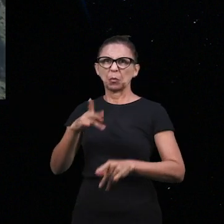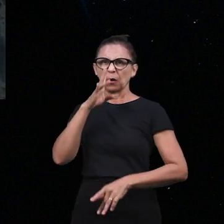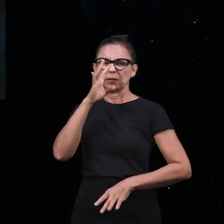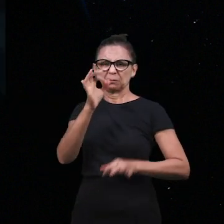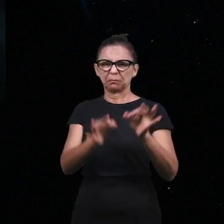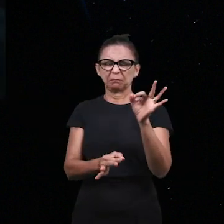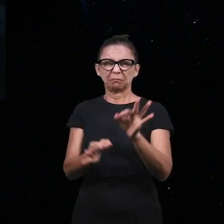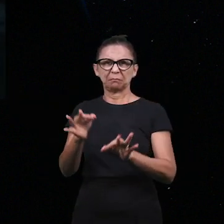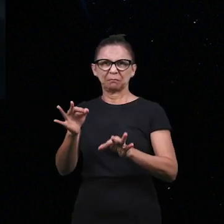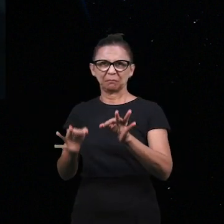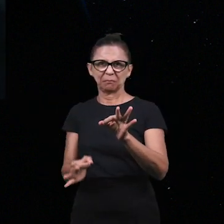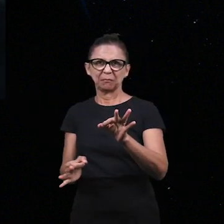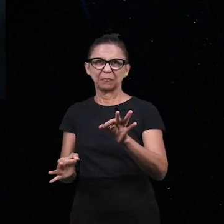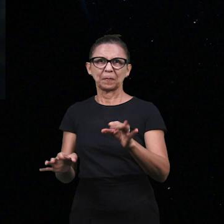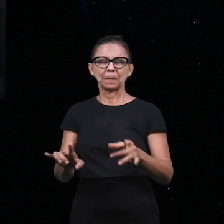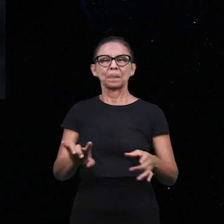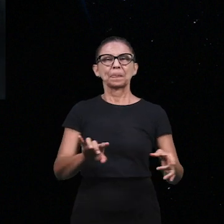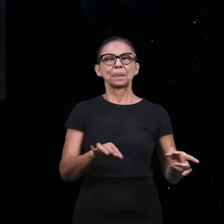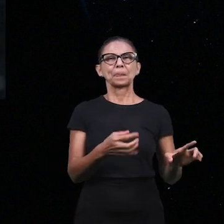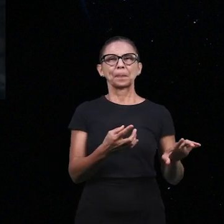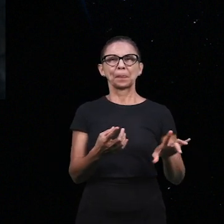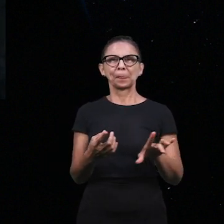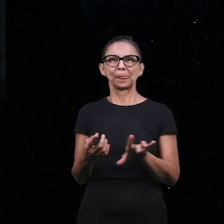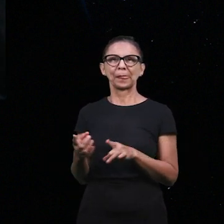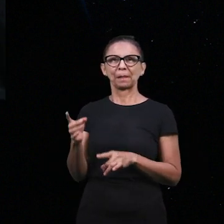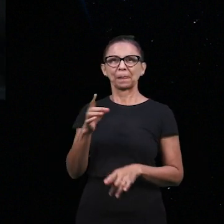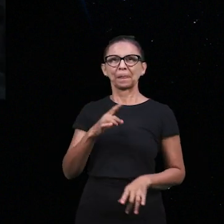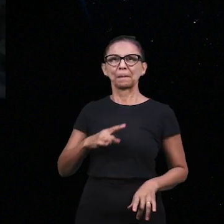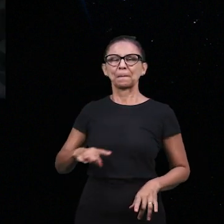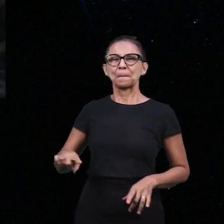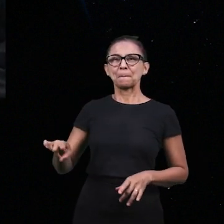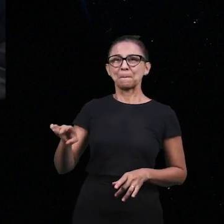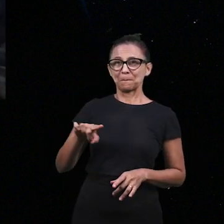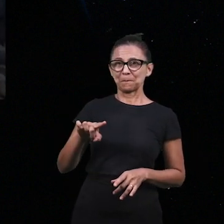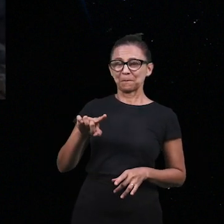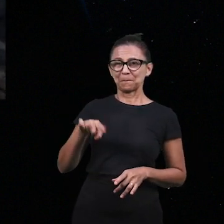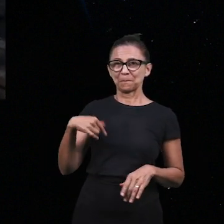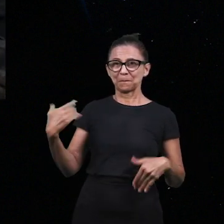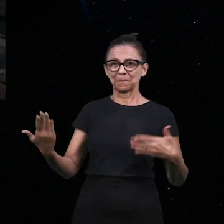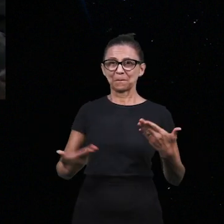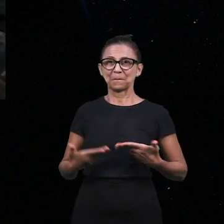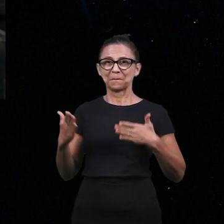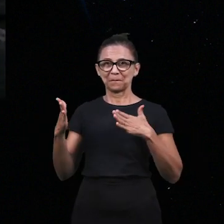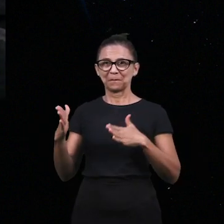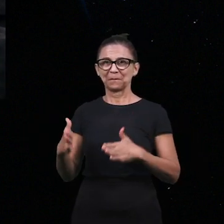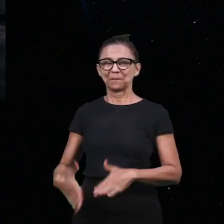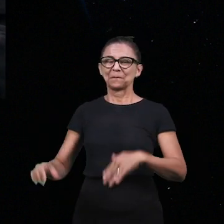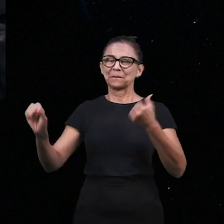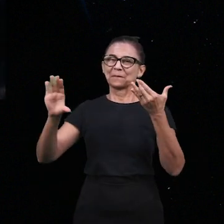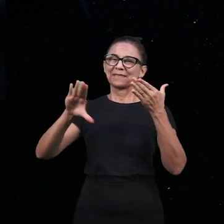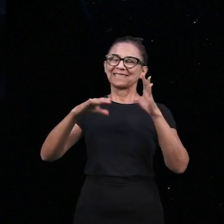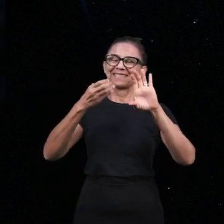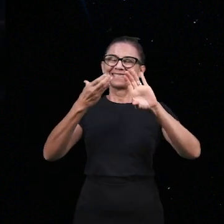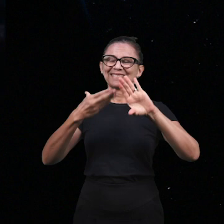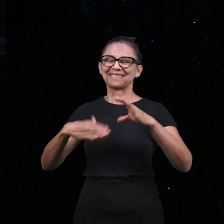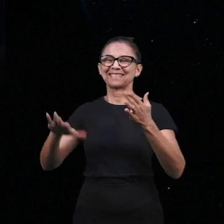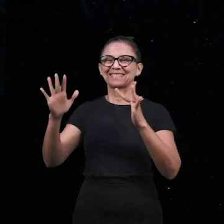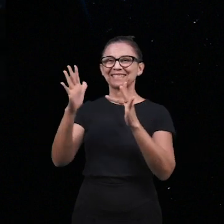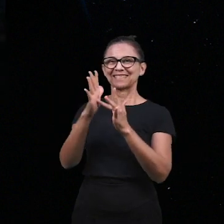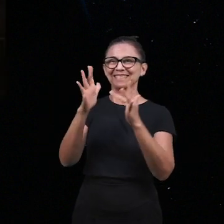os inimigos triunfantes em fulgor há de cantar, vencido tem